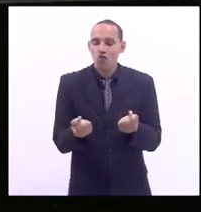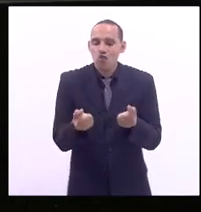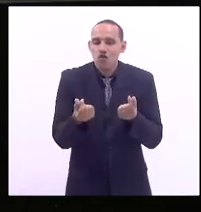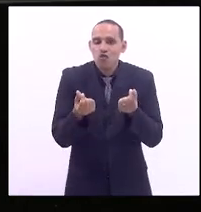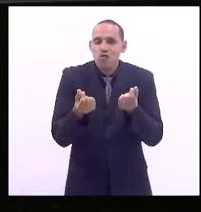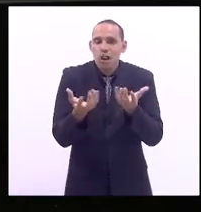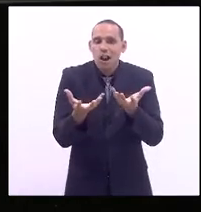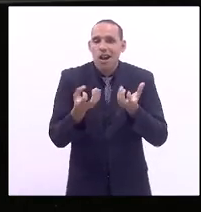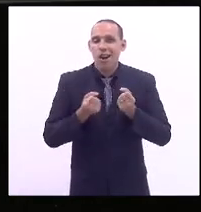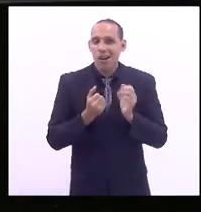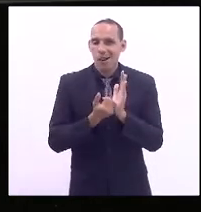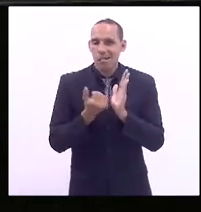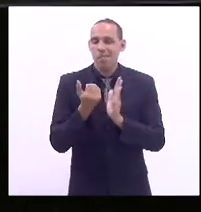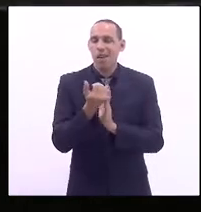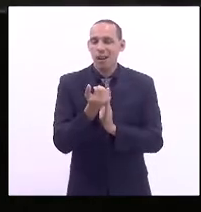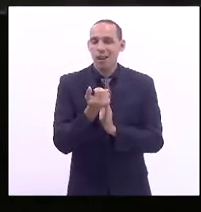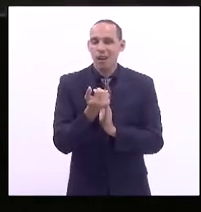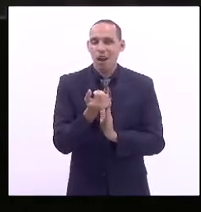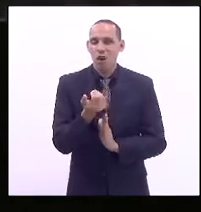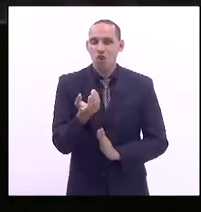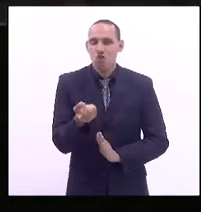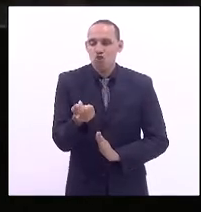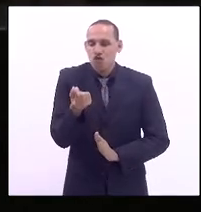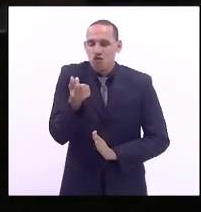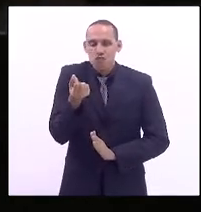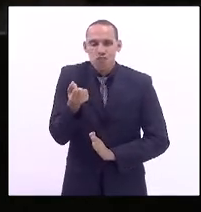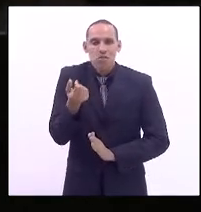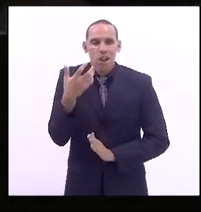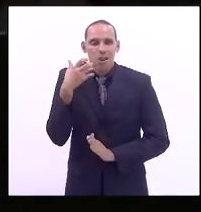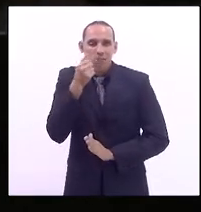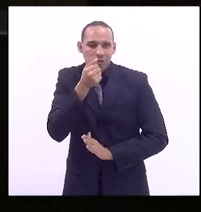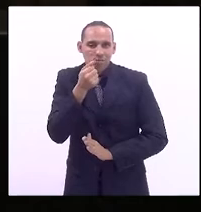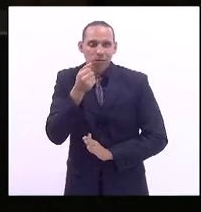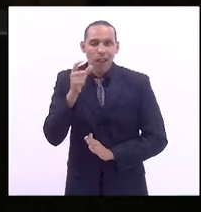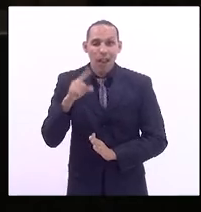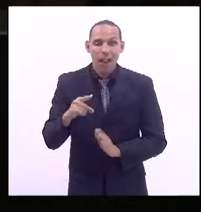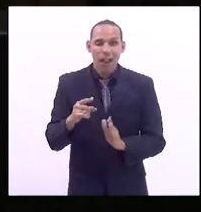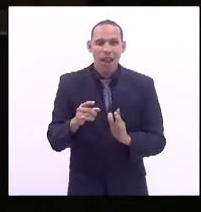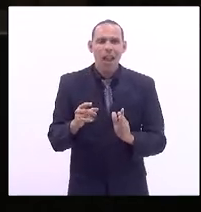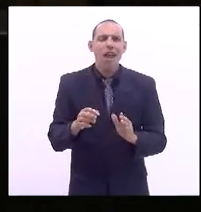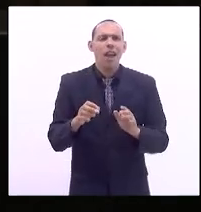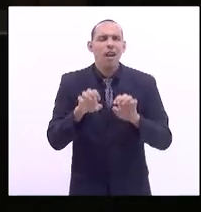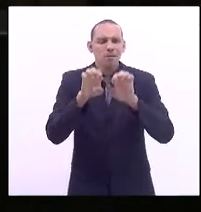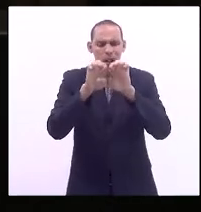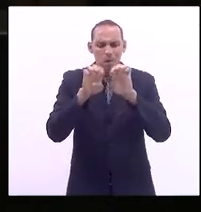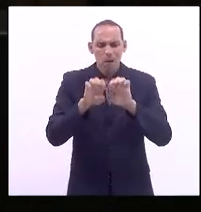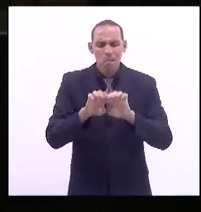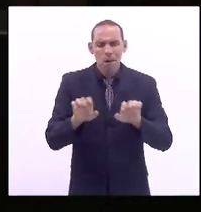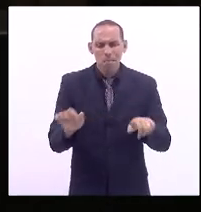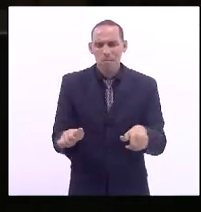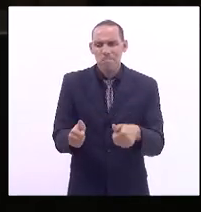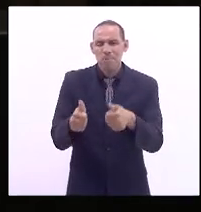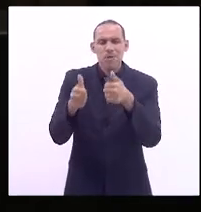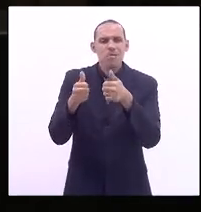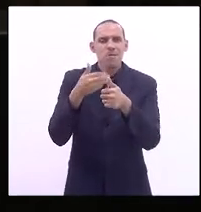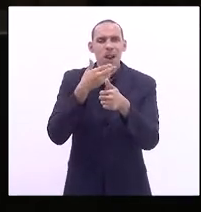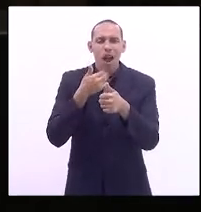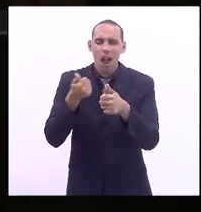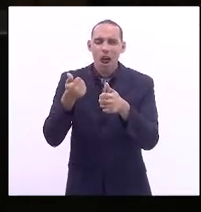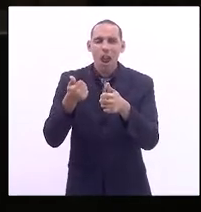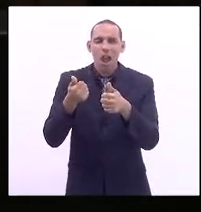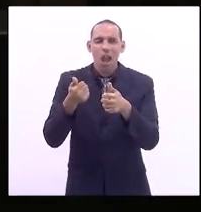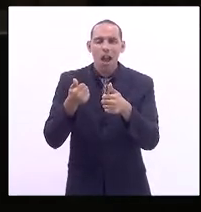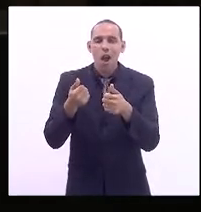renda para você então são aquelas áreas geralmente infra-estruturadas e hoje em um frio estruturação